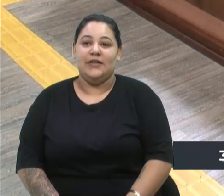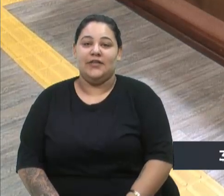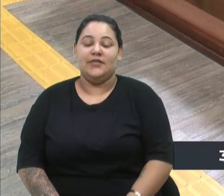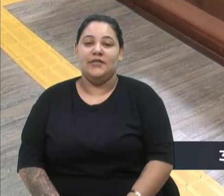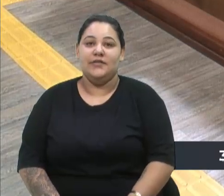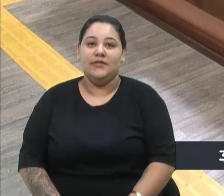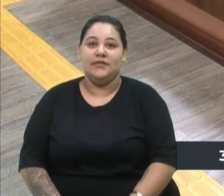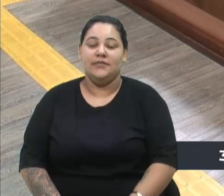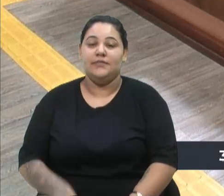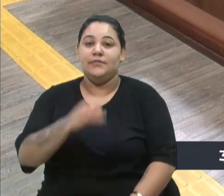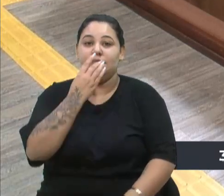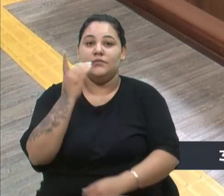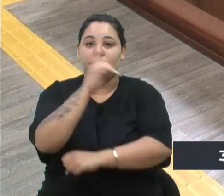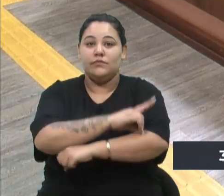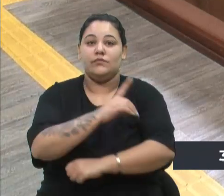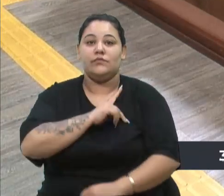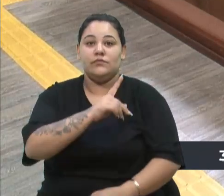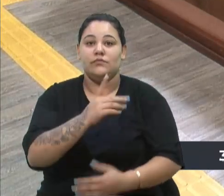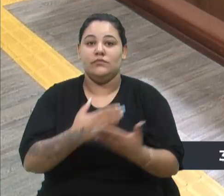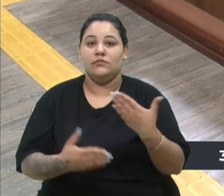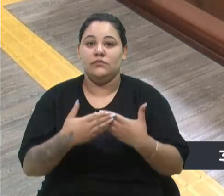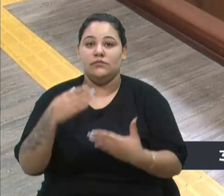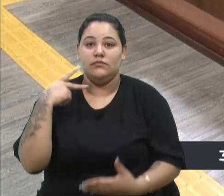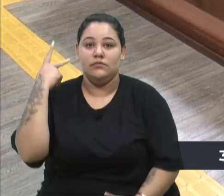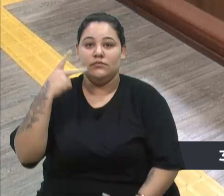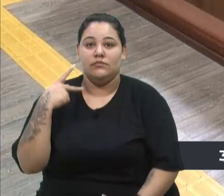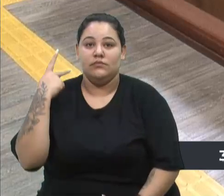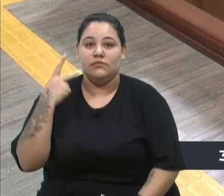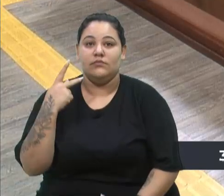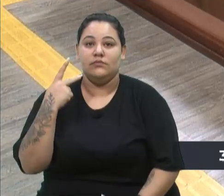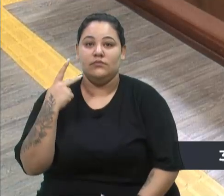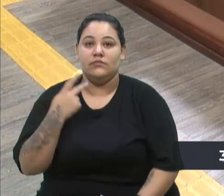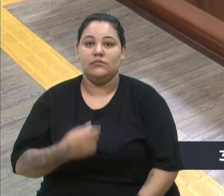Bom dia, senhor presidente, senhoras e senhores vereadores.